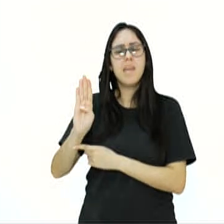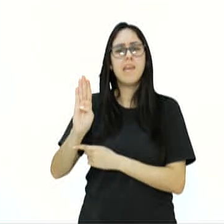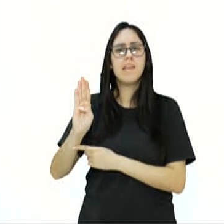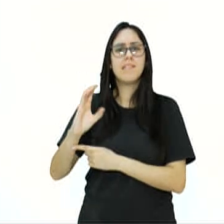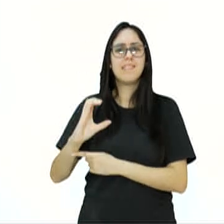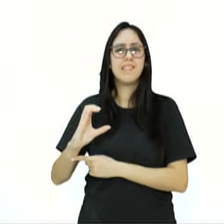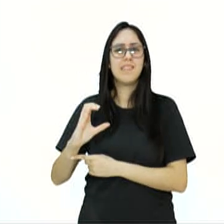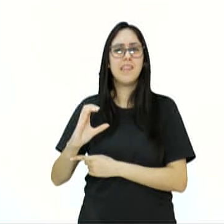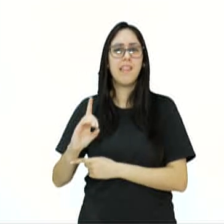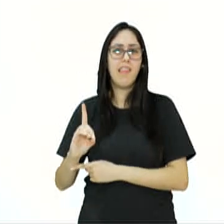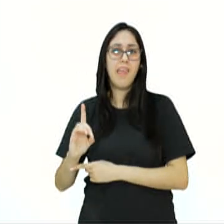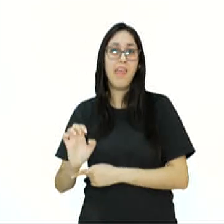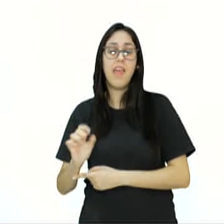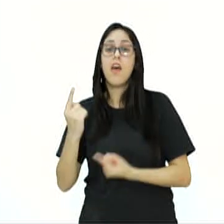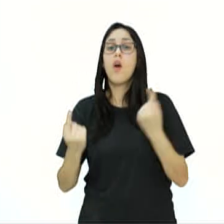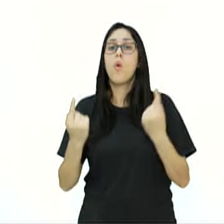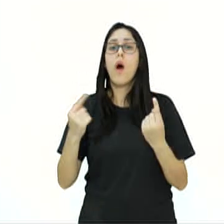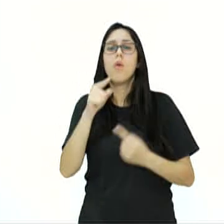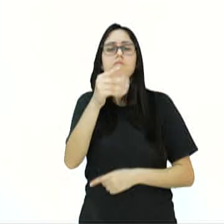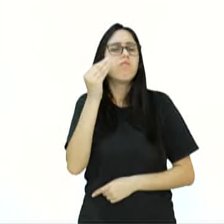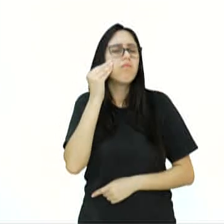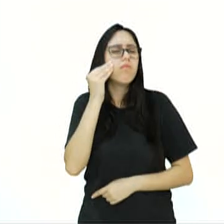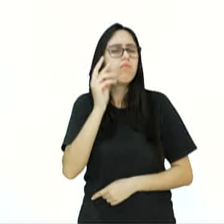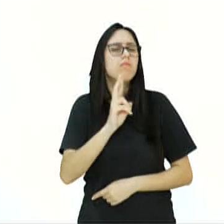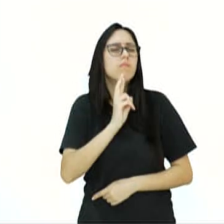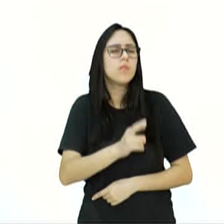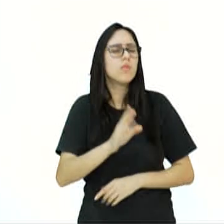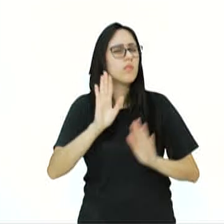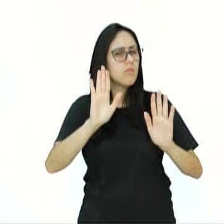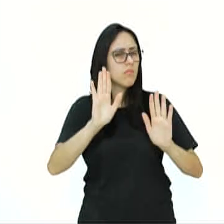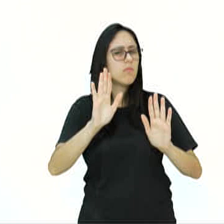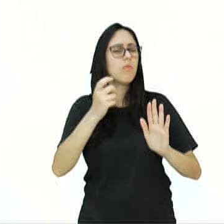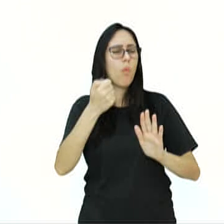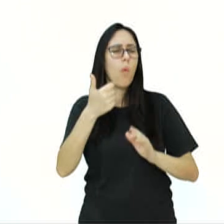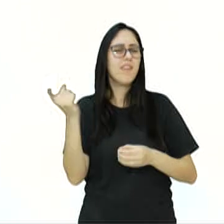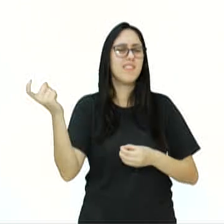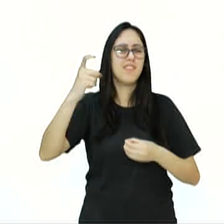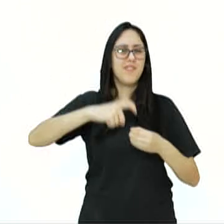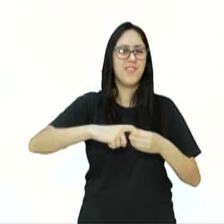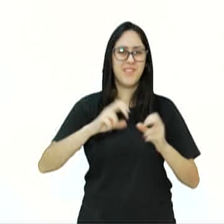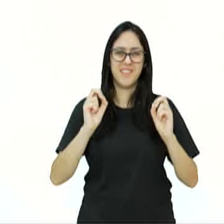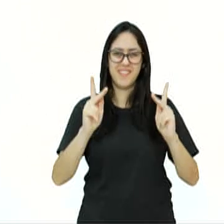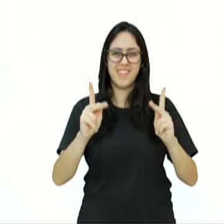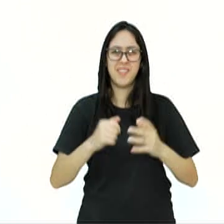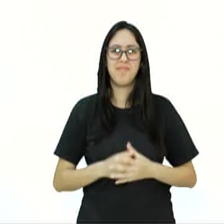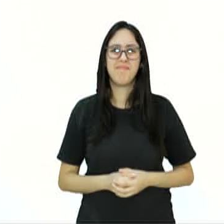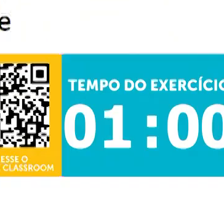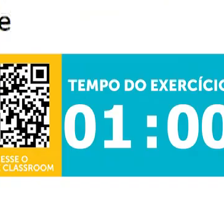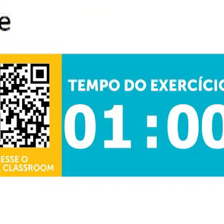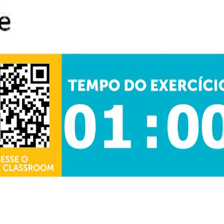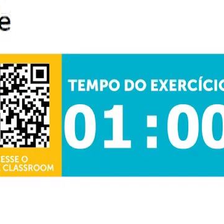letra C, letra D, letra E. Vou deixar o tempo na tela e a gente faz a correção assim que a gente voltar, beleza?